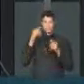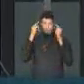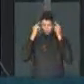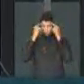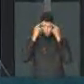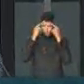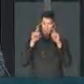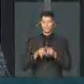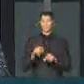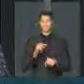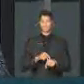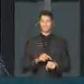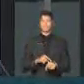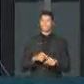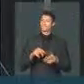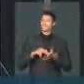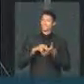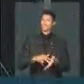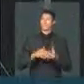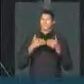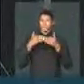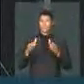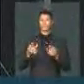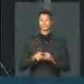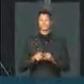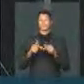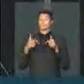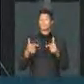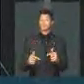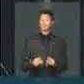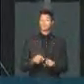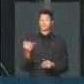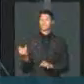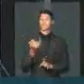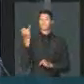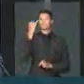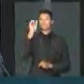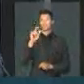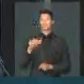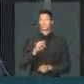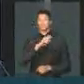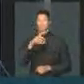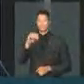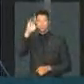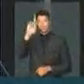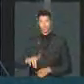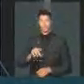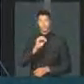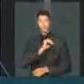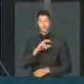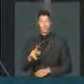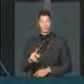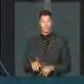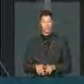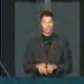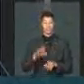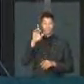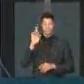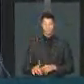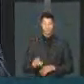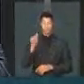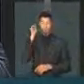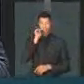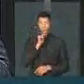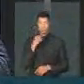reflexão, um momento de reafirmação dessa luta tão importante que são os direitos de oportunidades, os